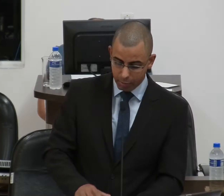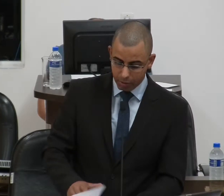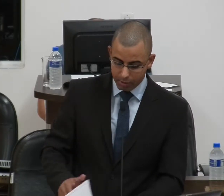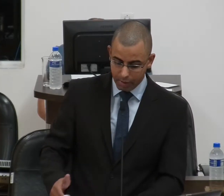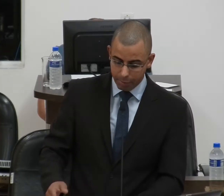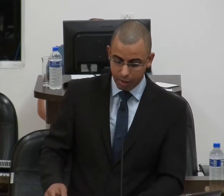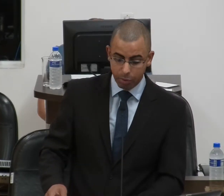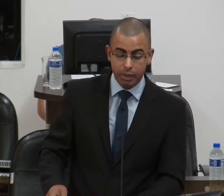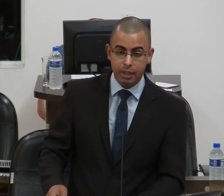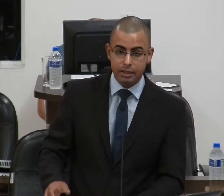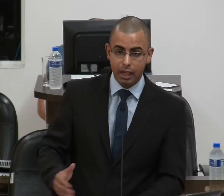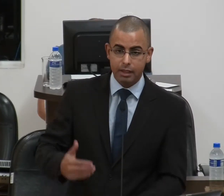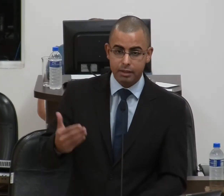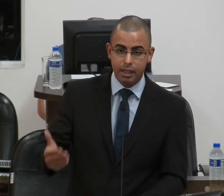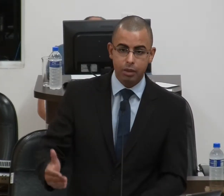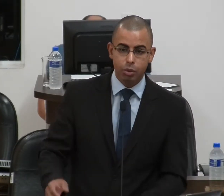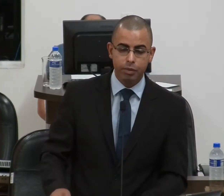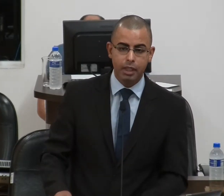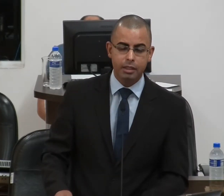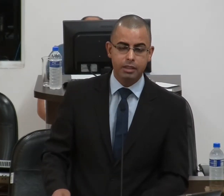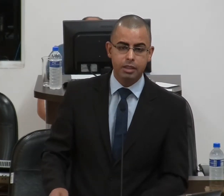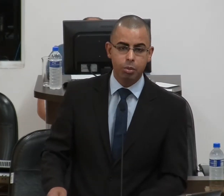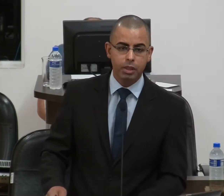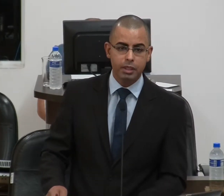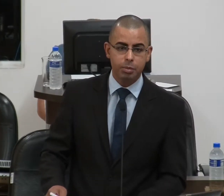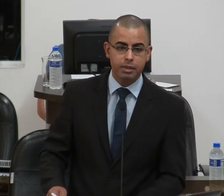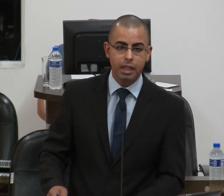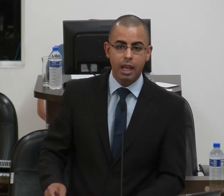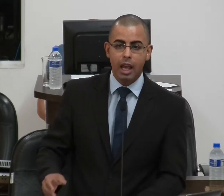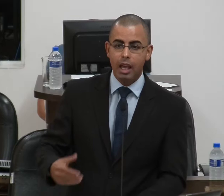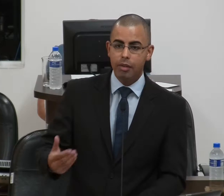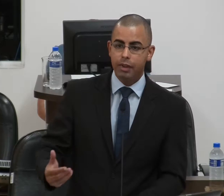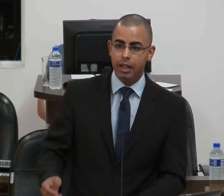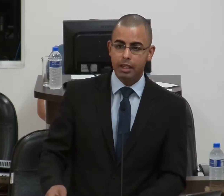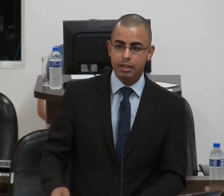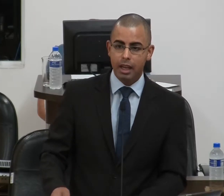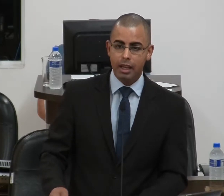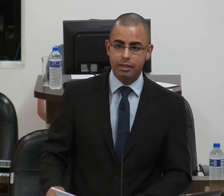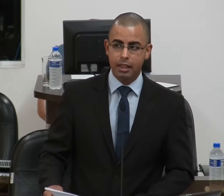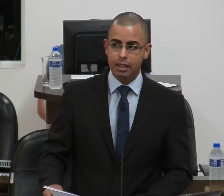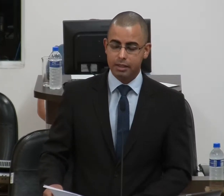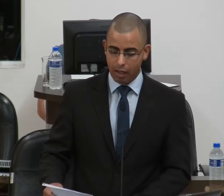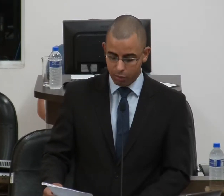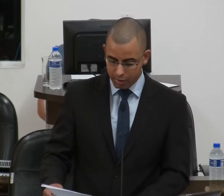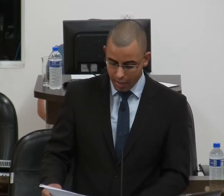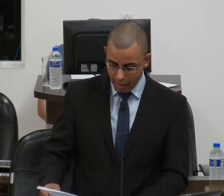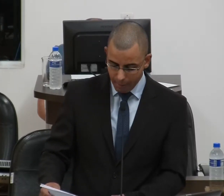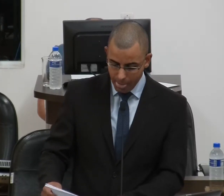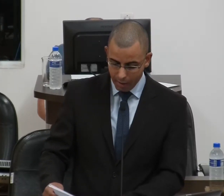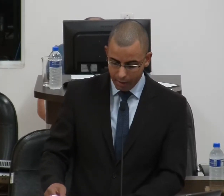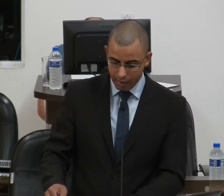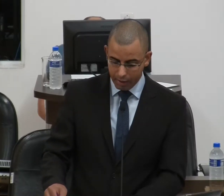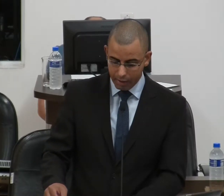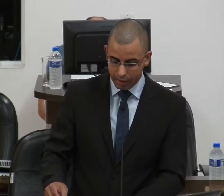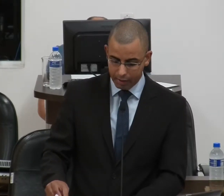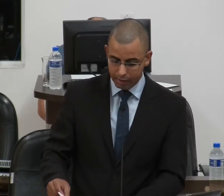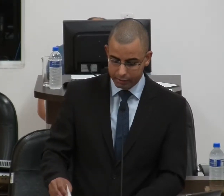esse requerimento até para poder esclarecer dúvidas de munícipes referente a esta questão, que é,